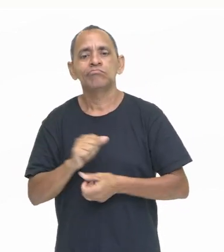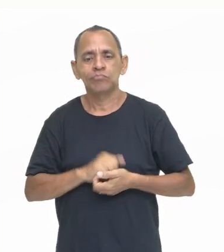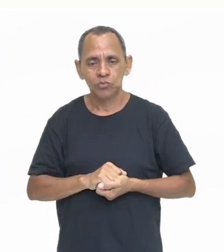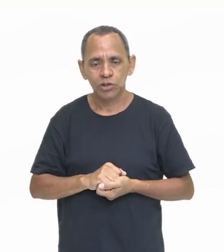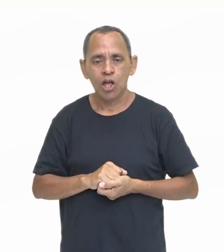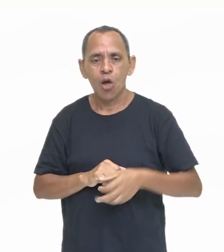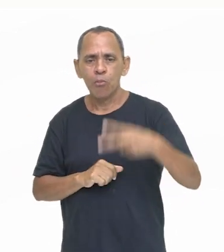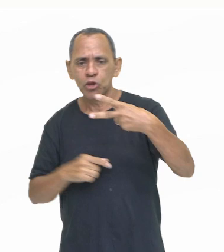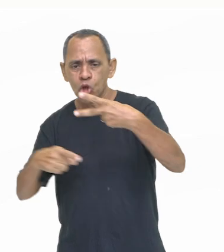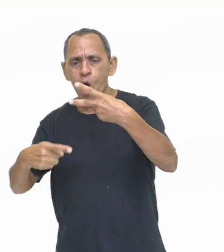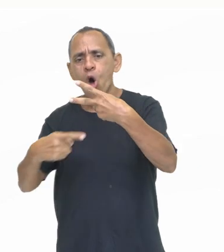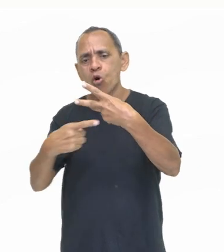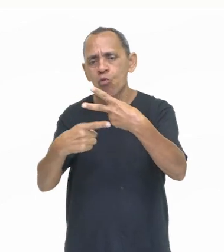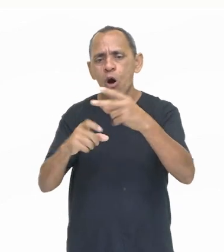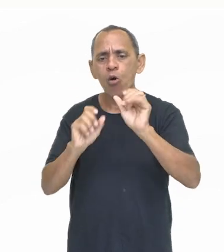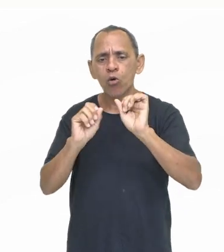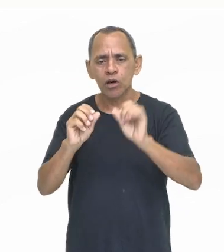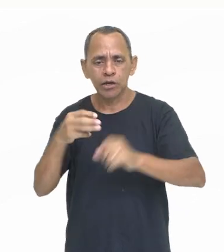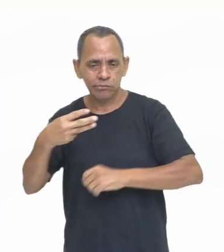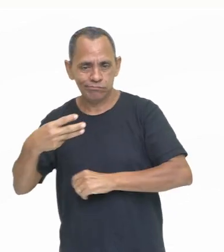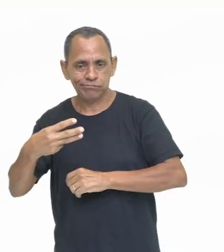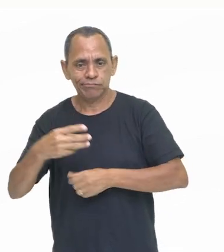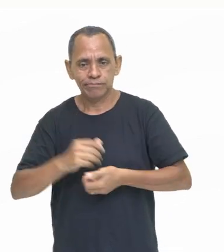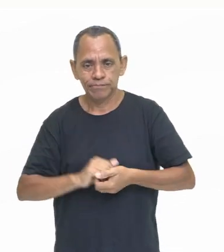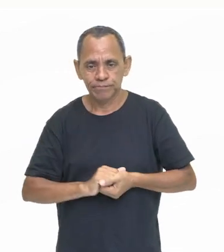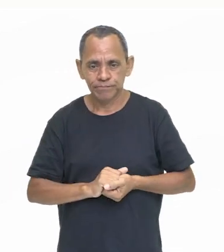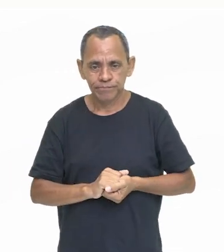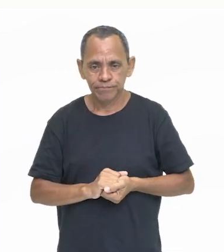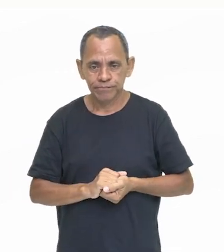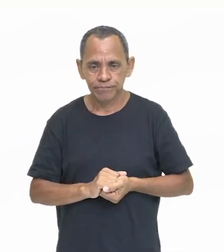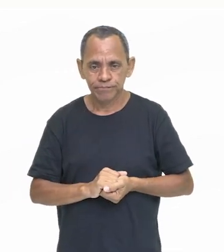a 3, tá?